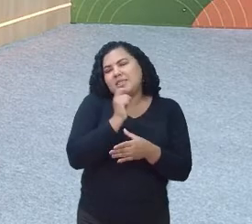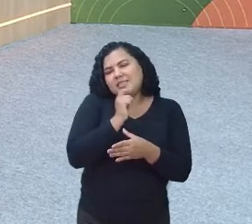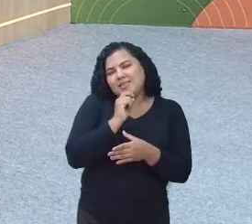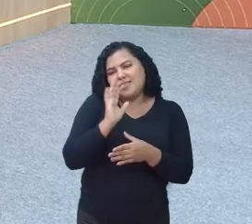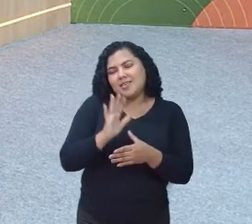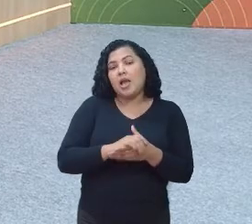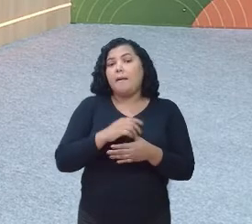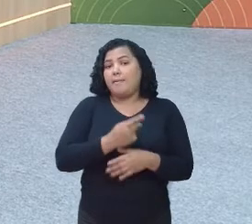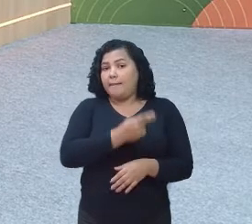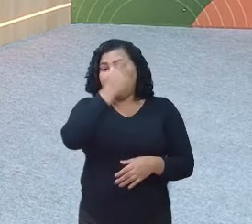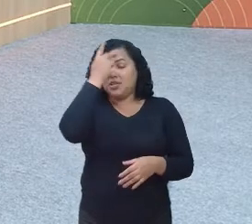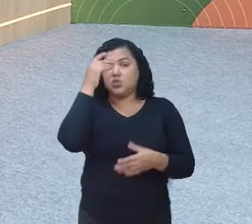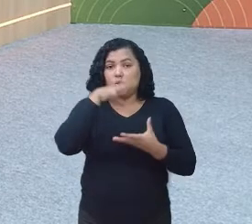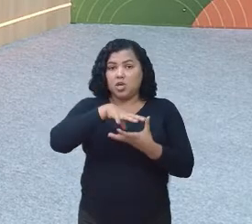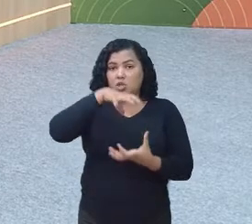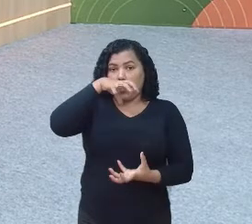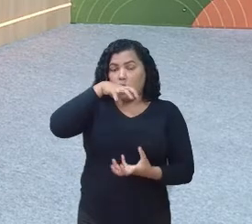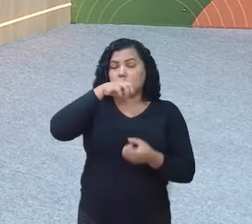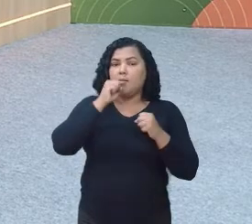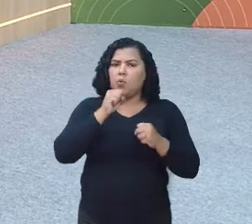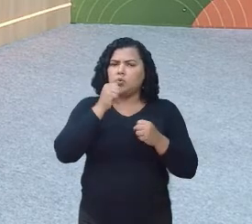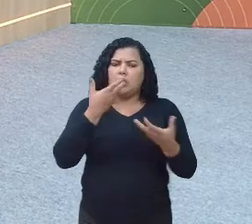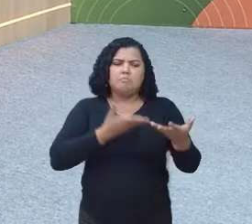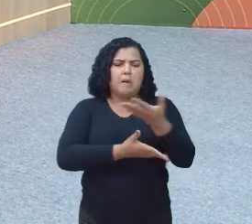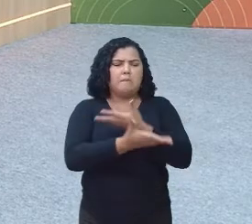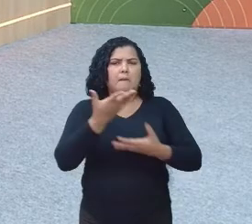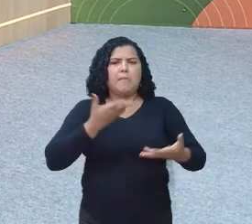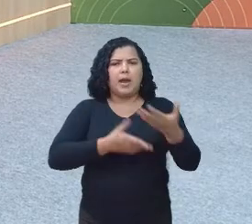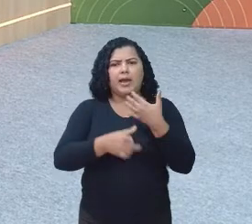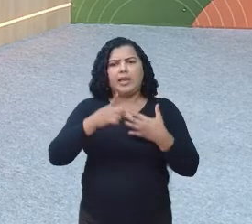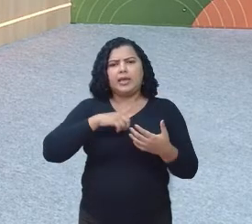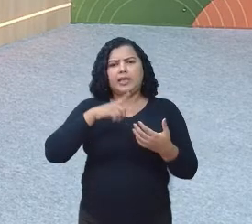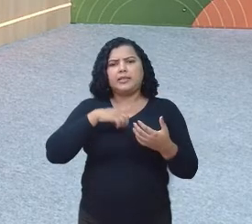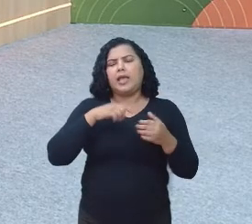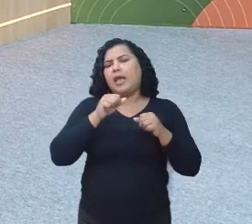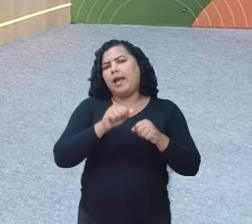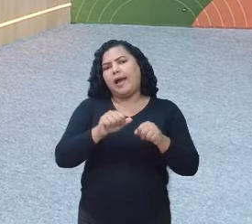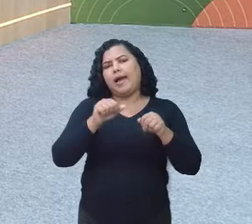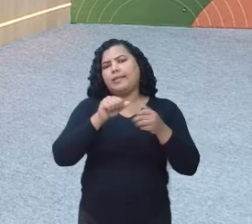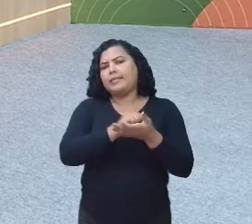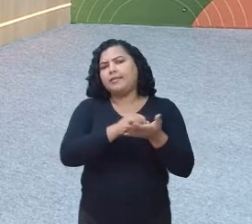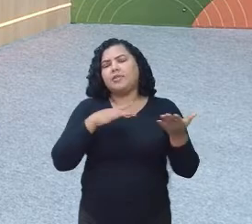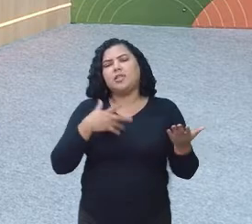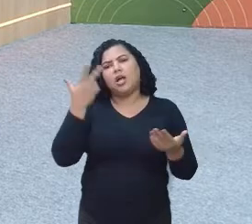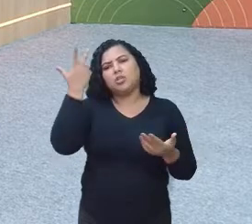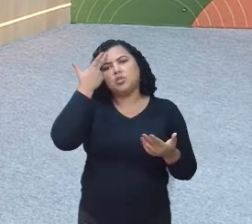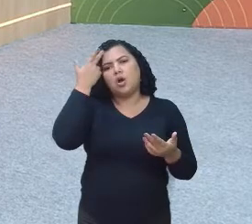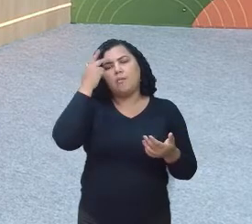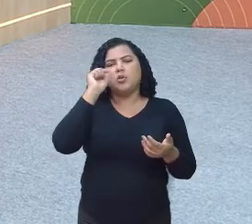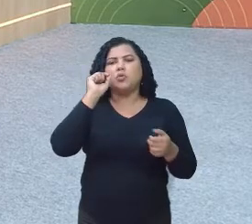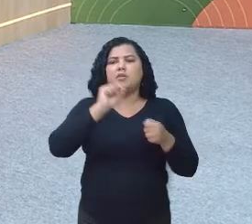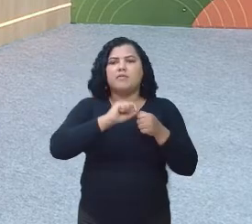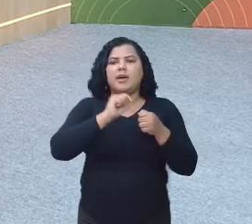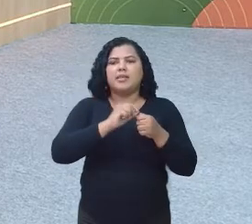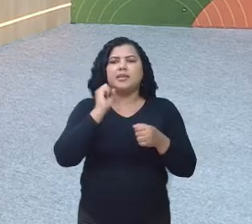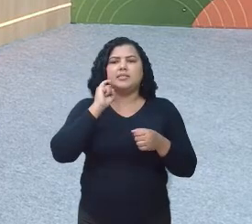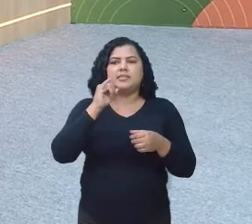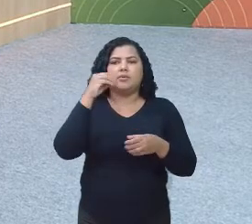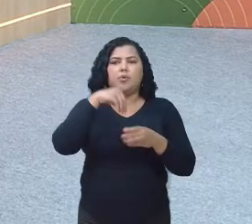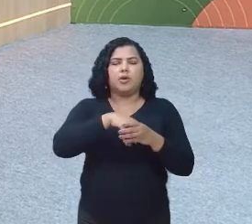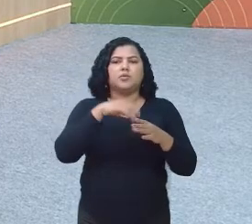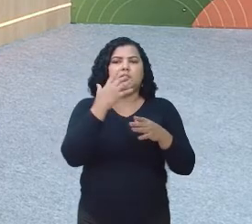que esses idosos pudessem conviver e fazer suas atividades normais do que fariam se estivessem em uma